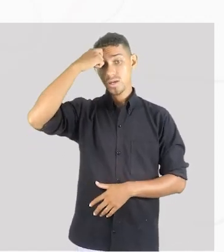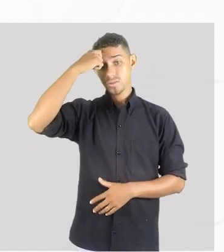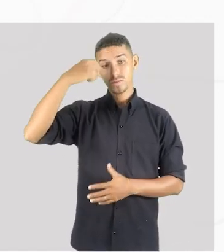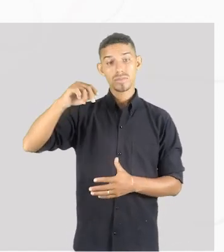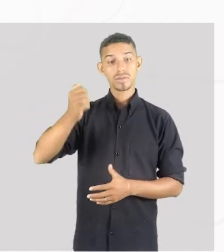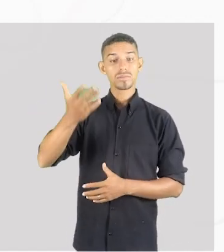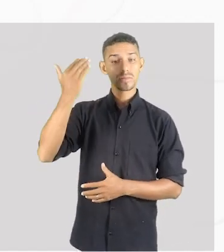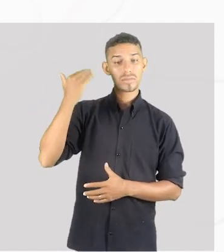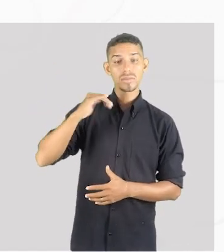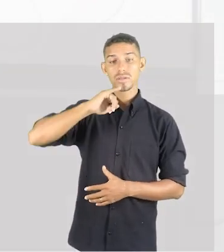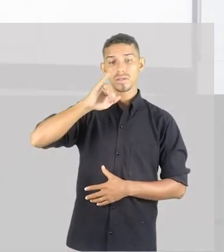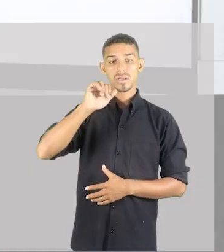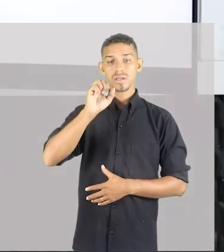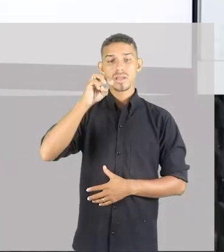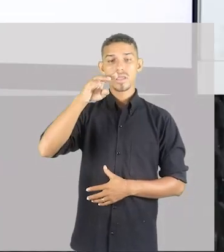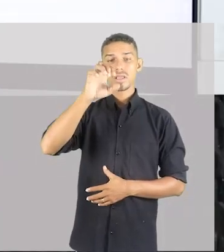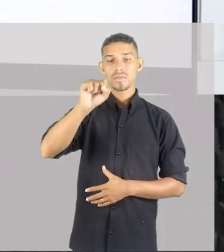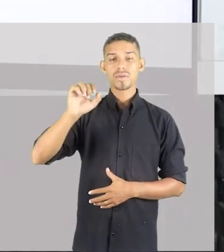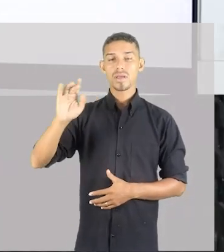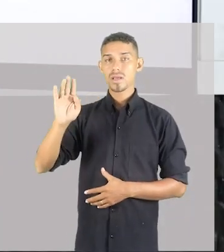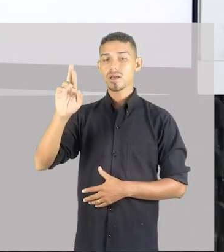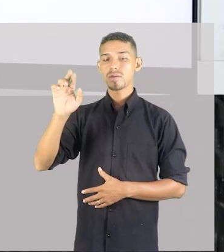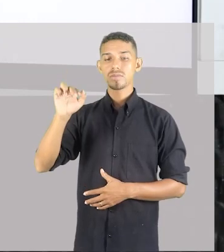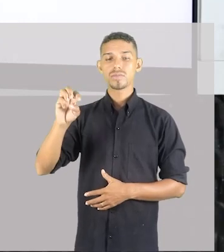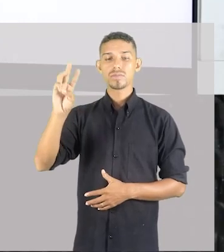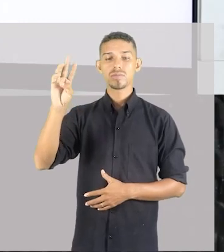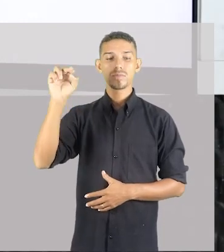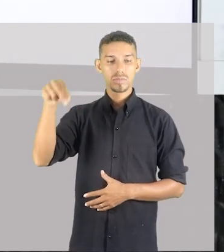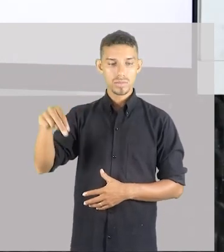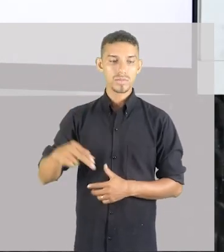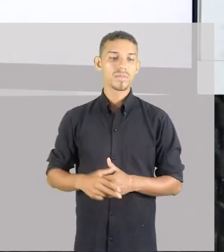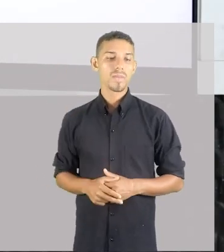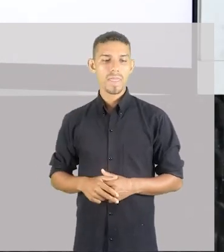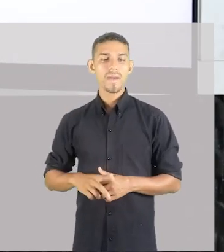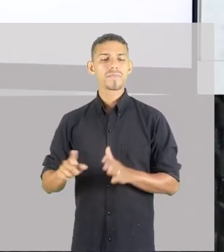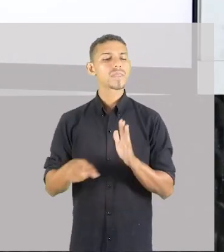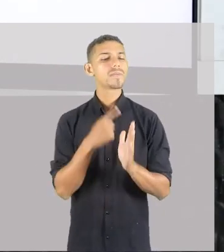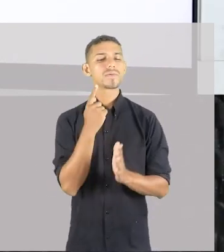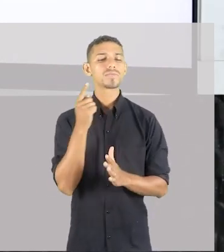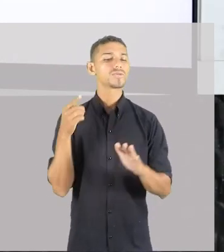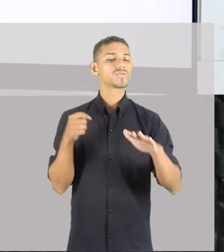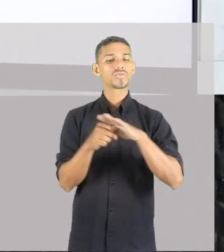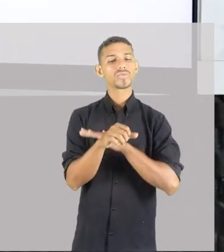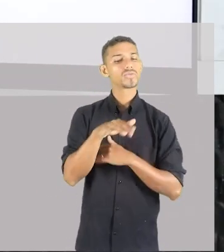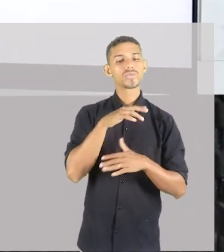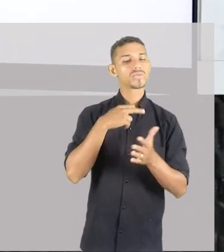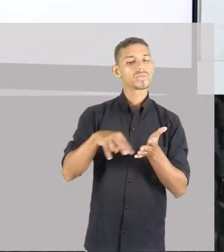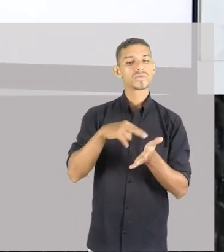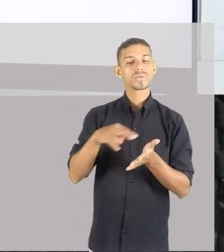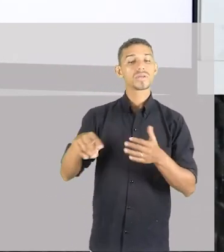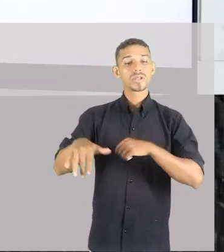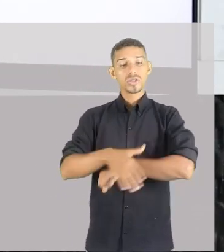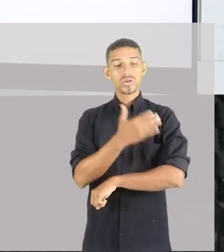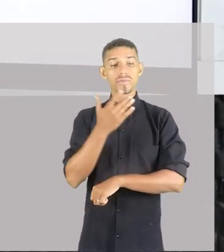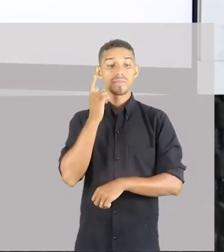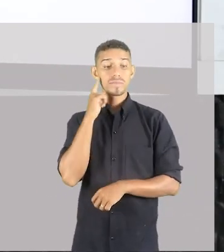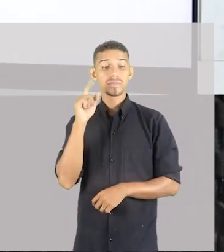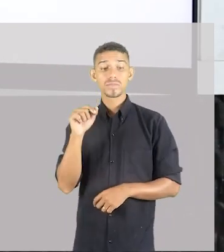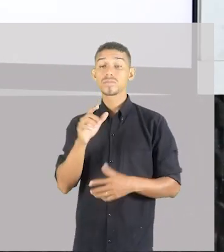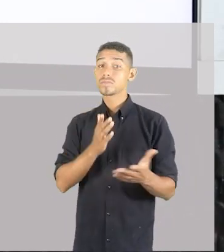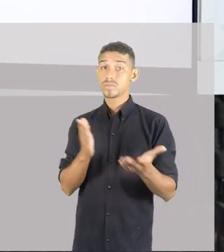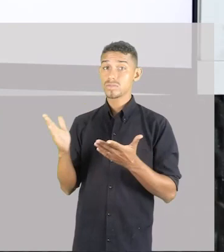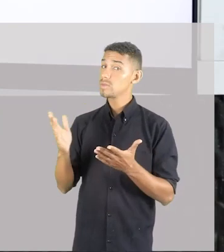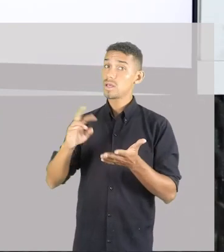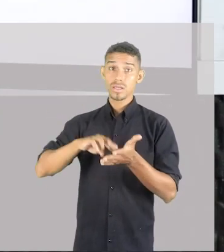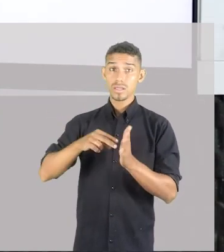eles James Brown vale muito a pena pesquisar sobre uma das primeiras integrantes do Street Dance das danças de rua o street dance nem